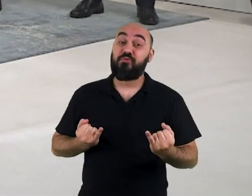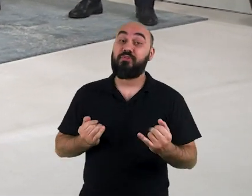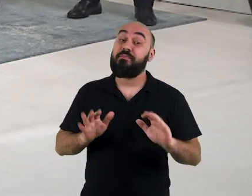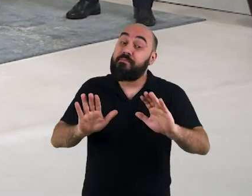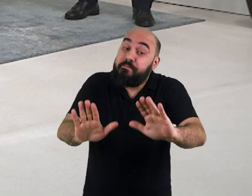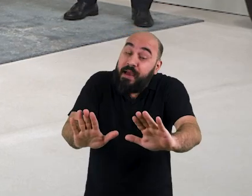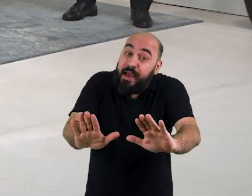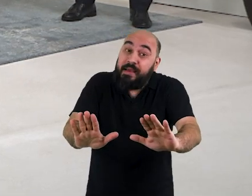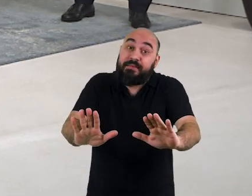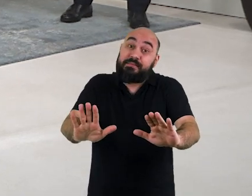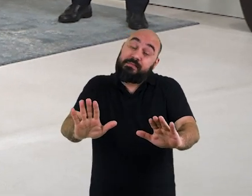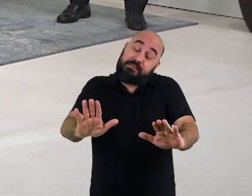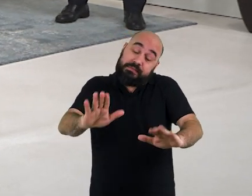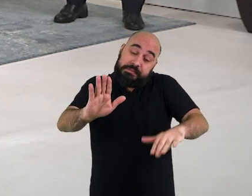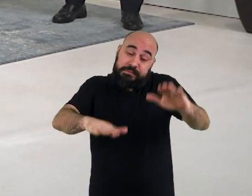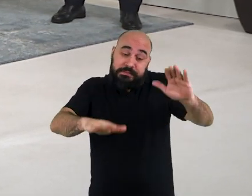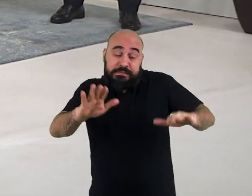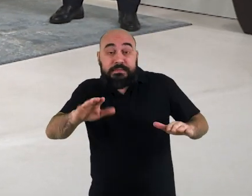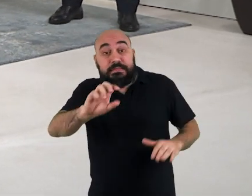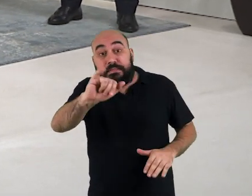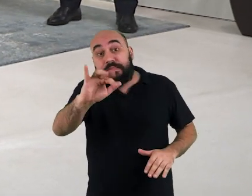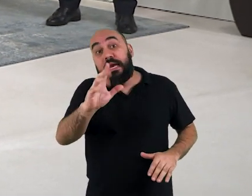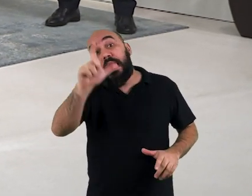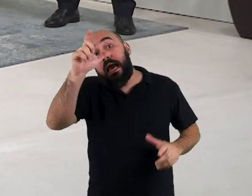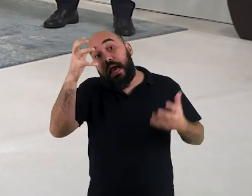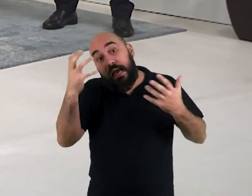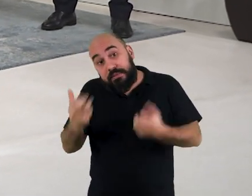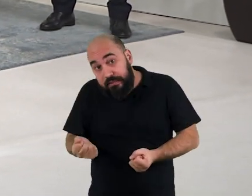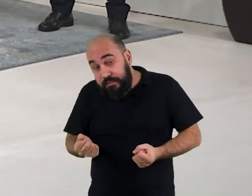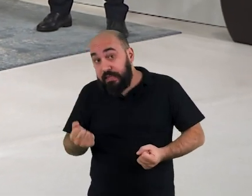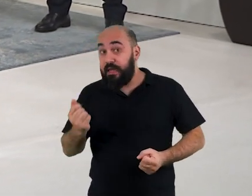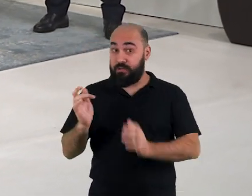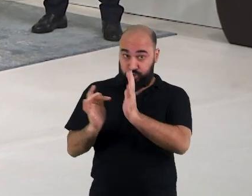Depende de aceitar Jesus no